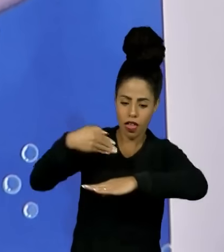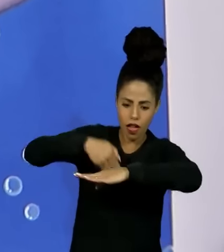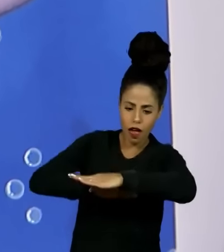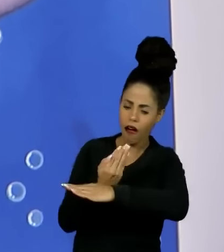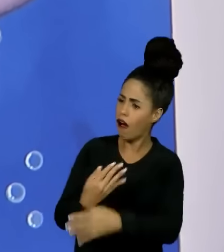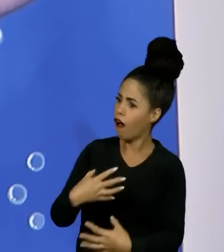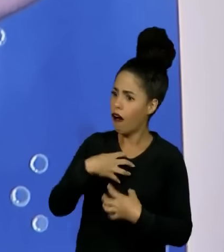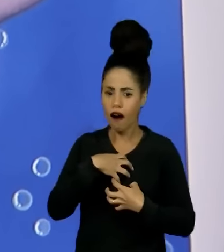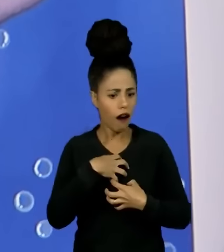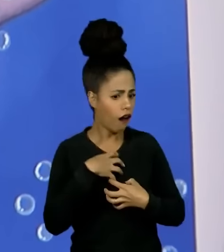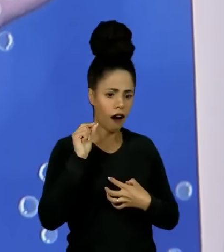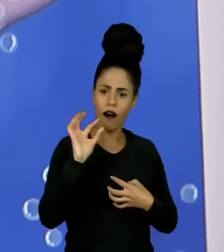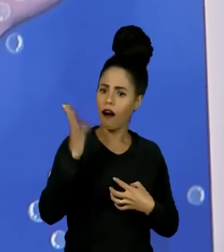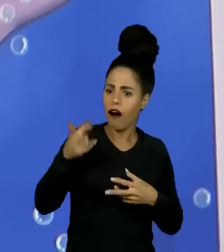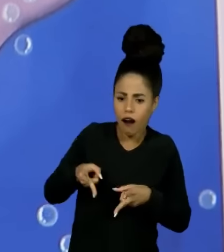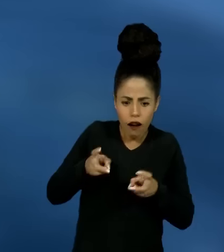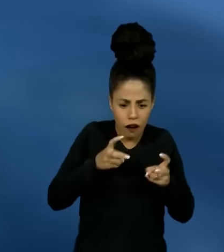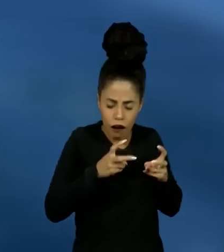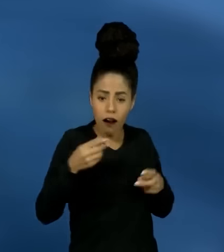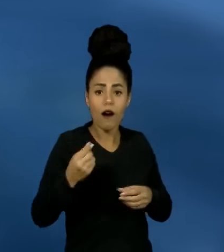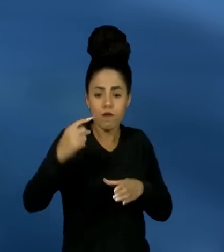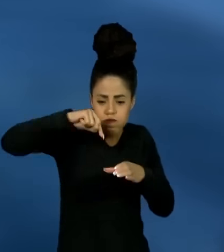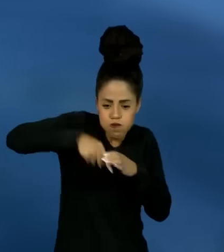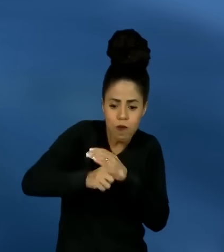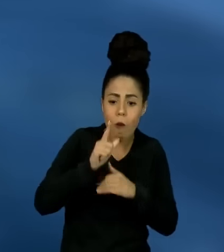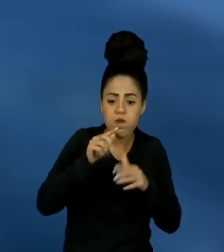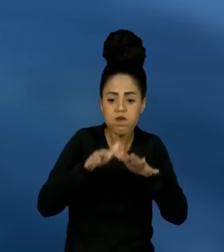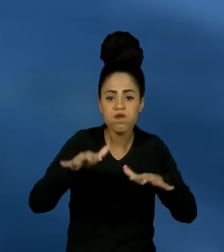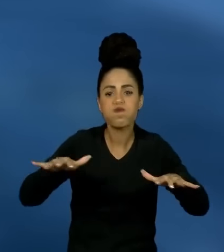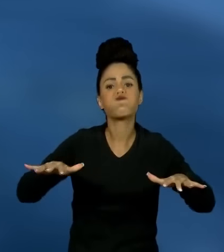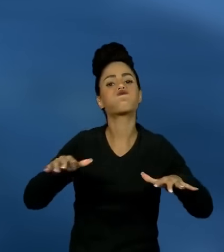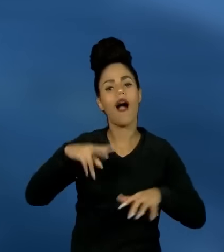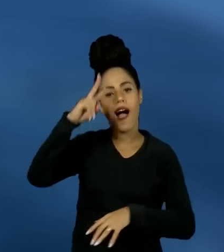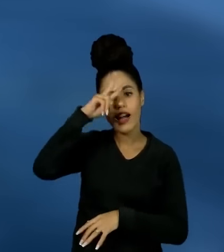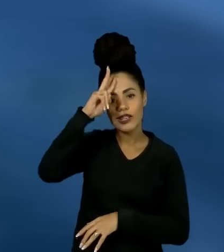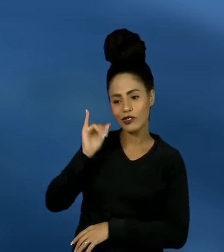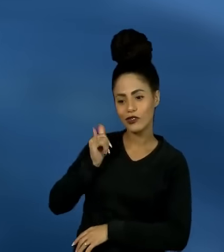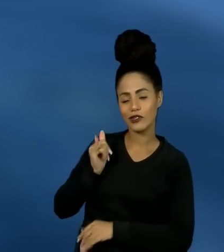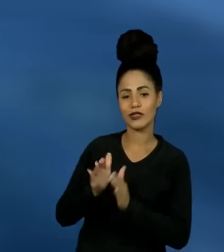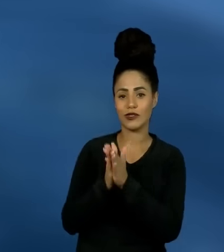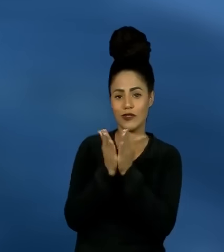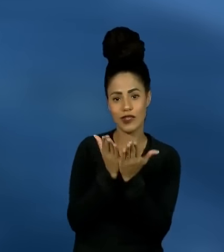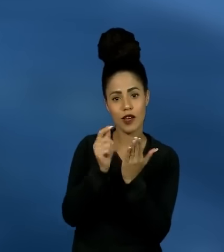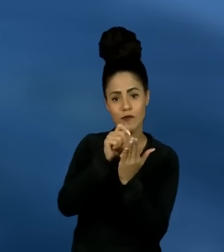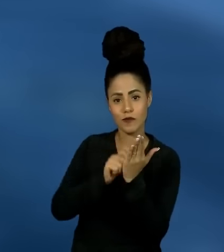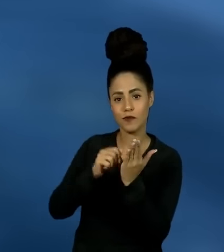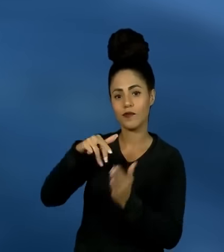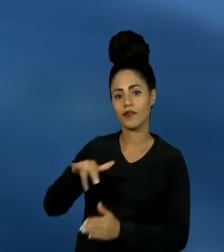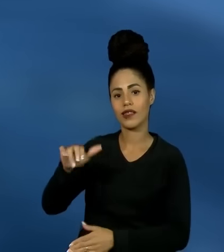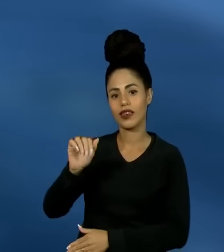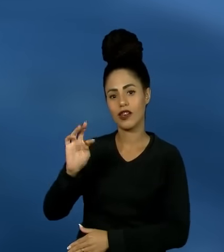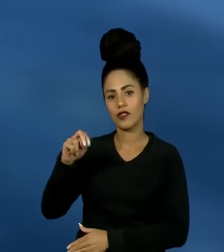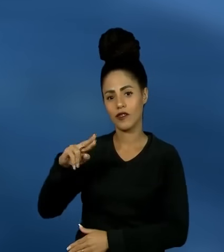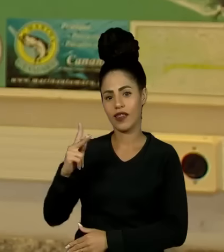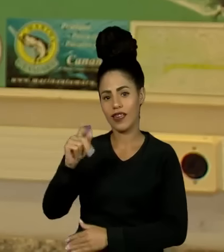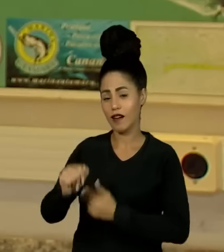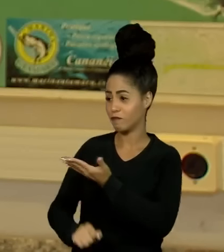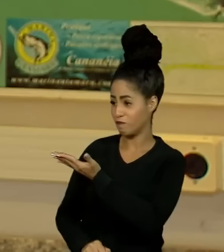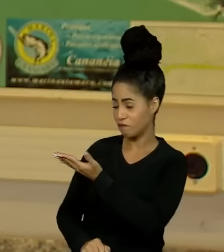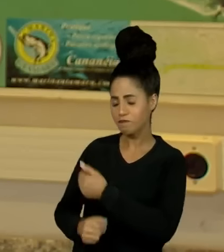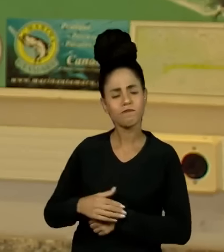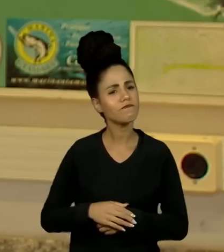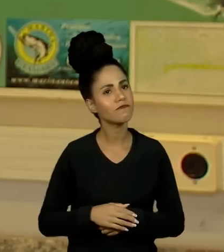tudo o que acontece no fundo do mar. A história está no livro Maria Toninha, de Iris de Moura. Eu